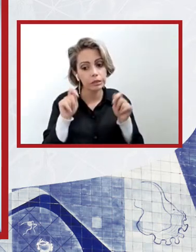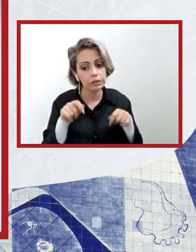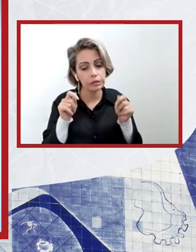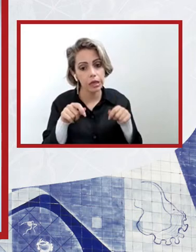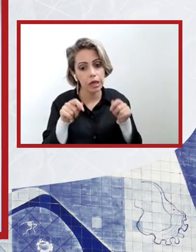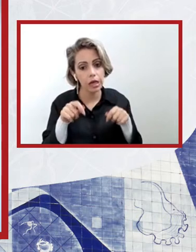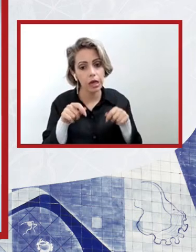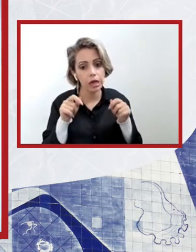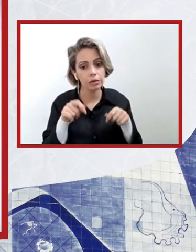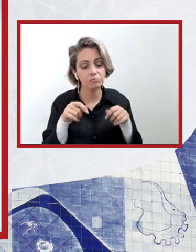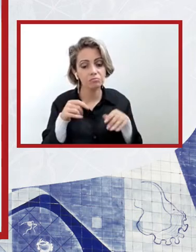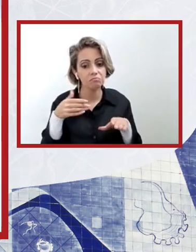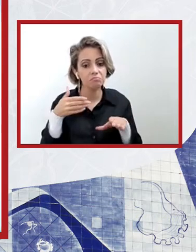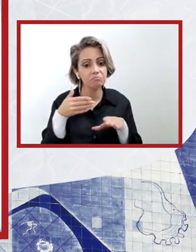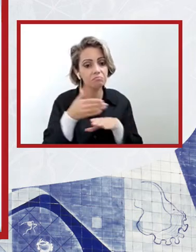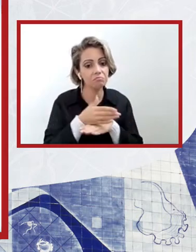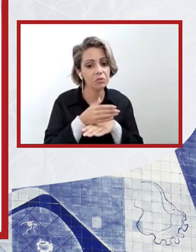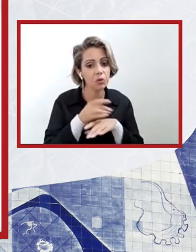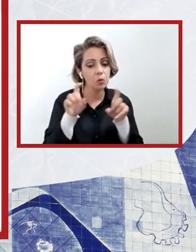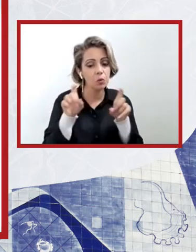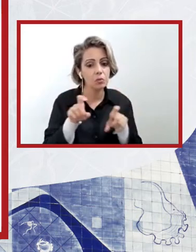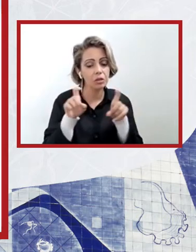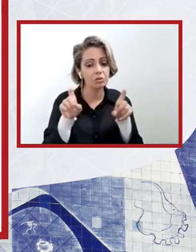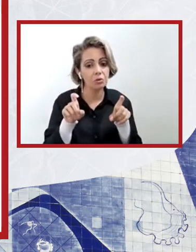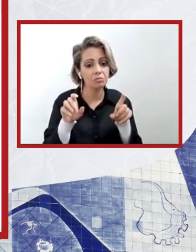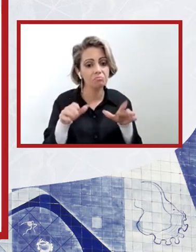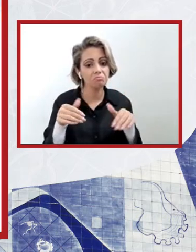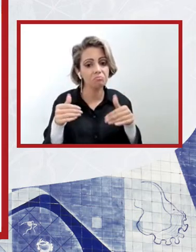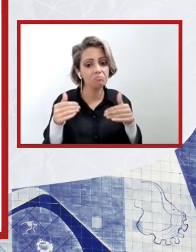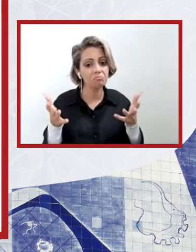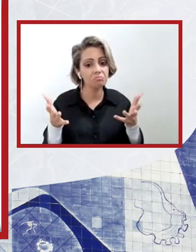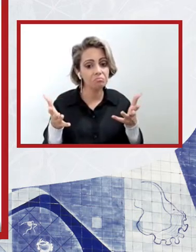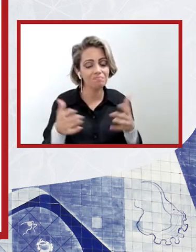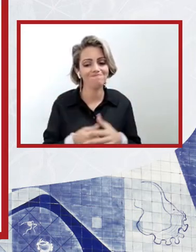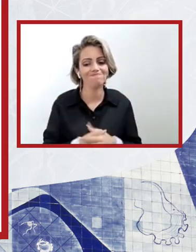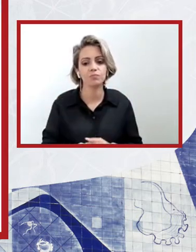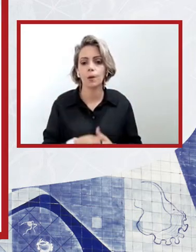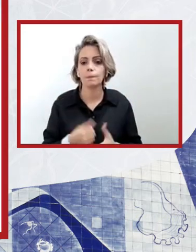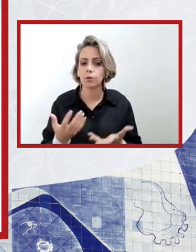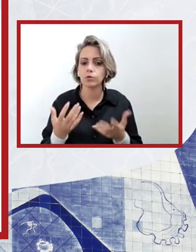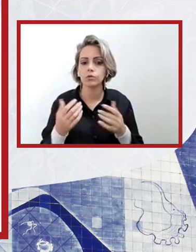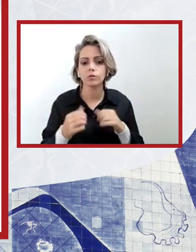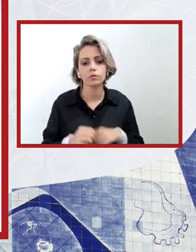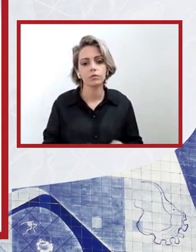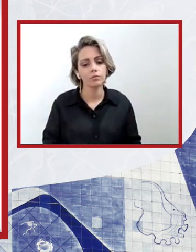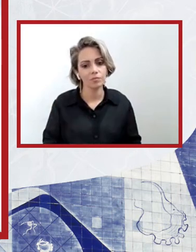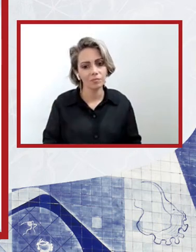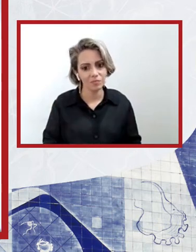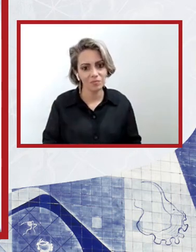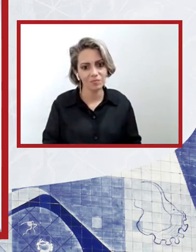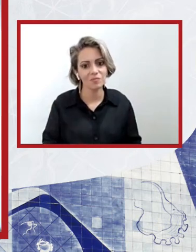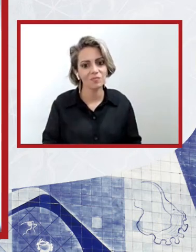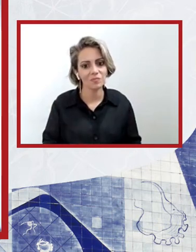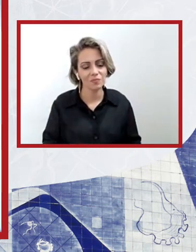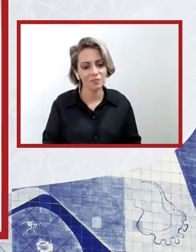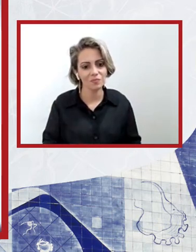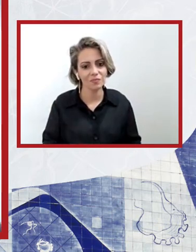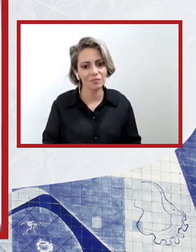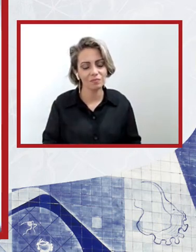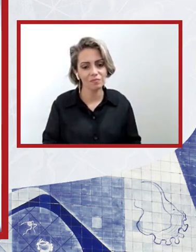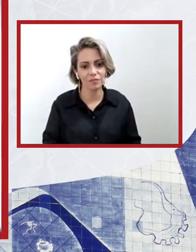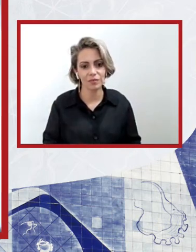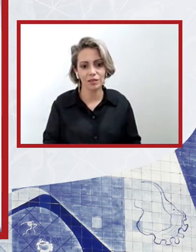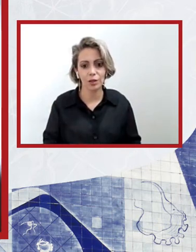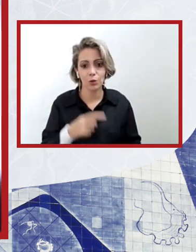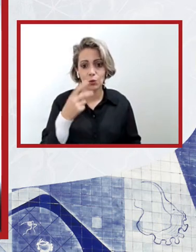o computador, né? Então, poxa, apareceram duas pessoas na